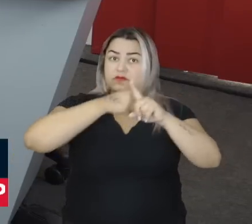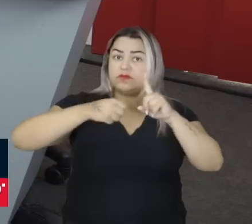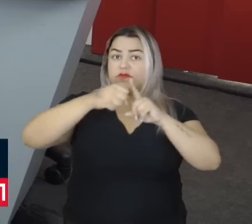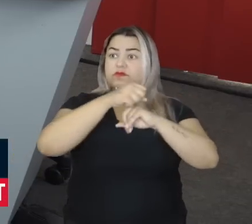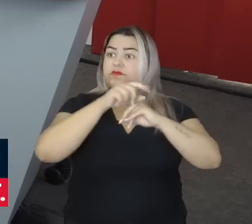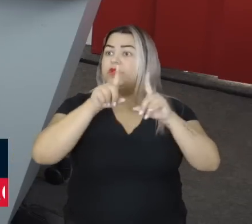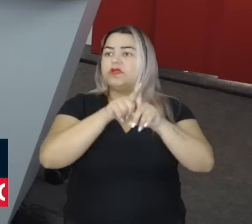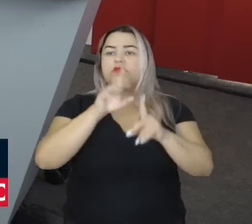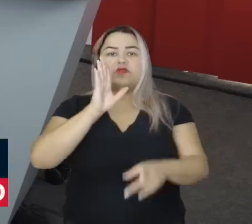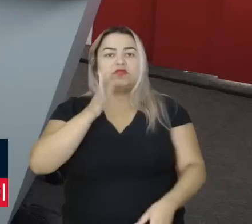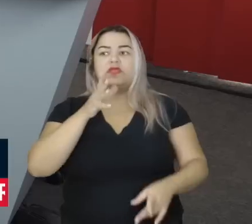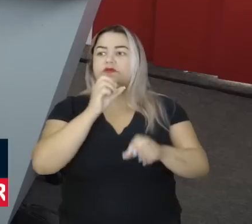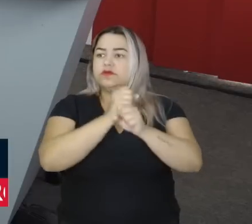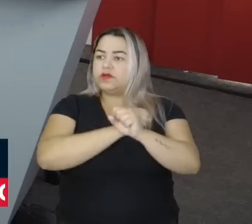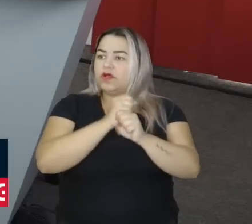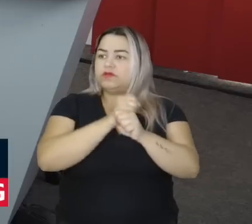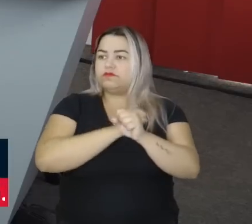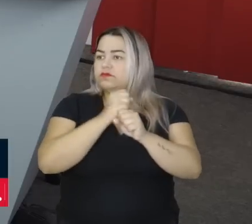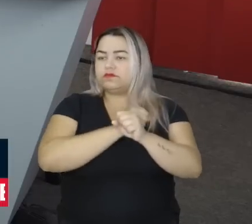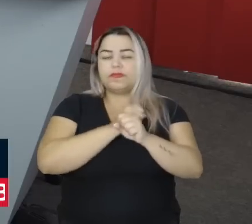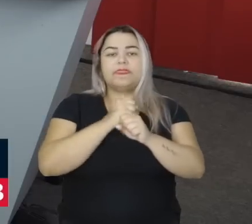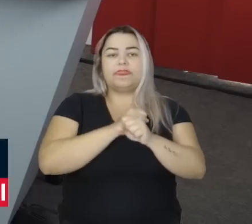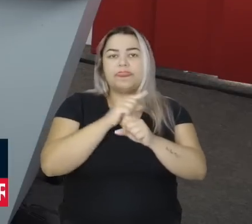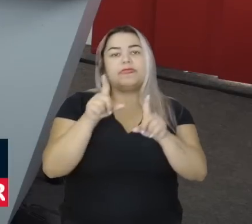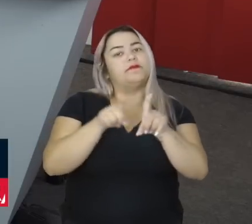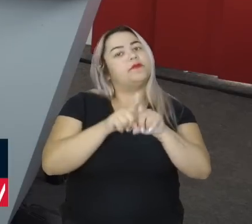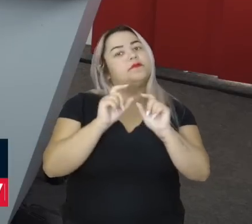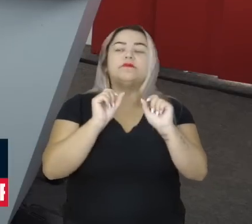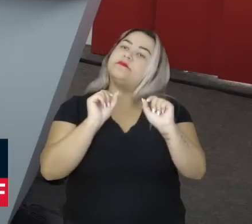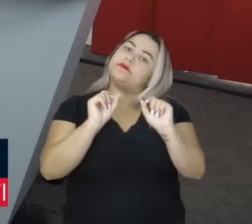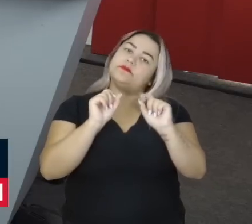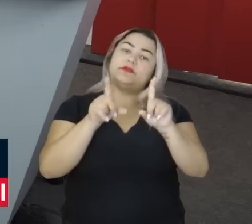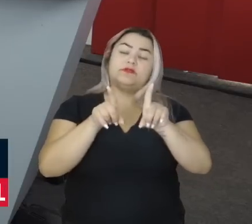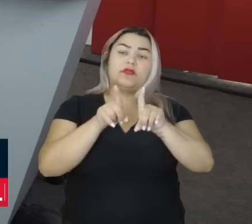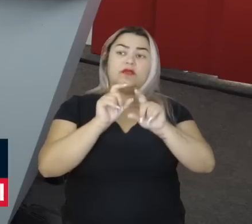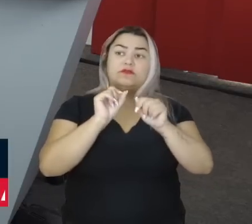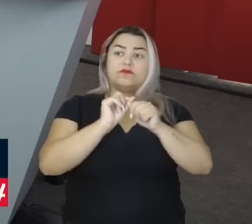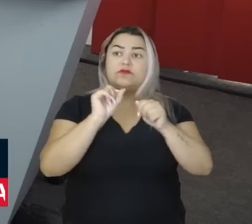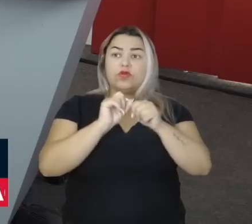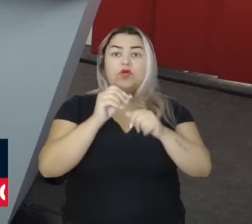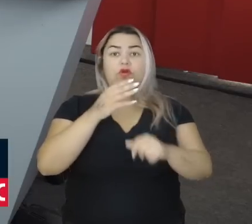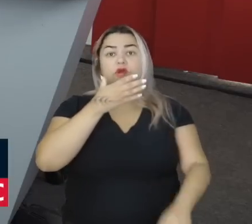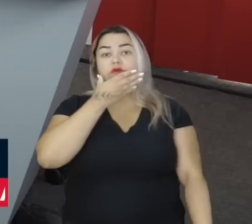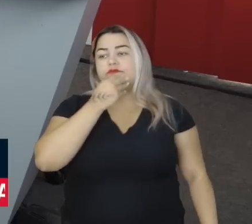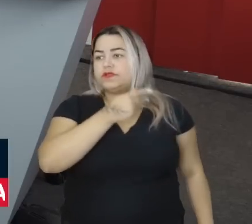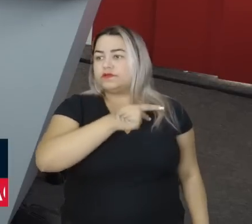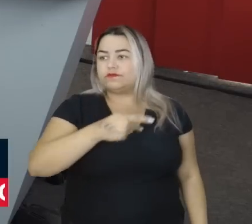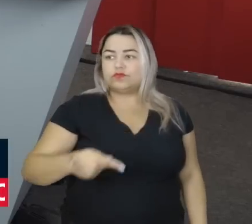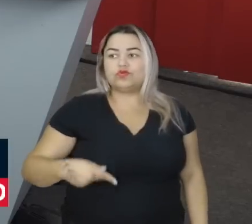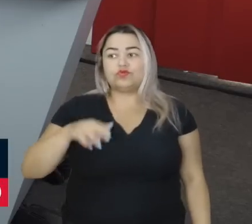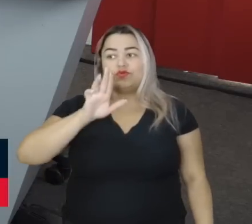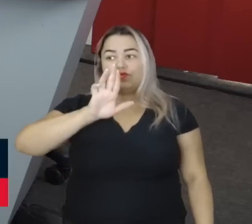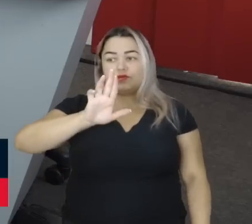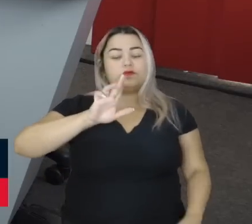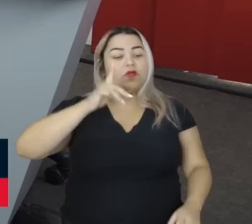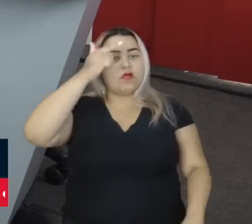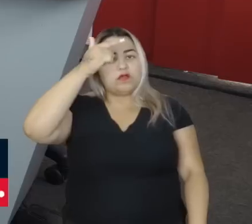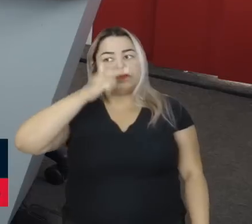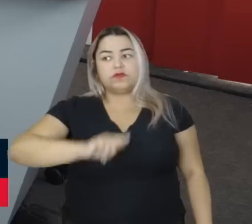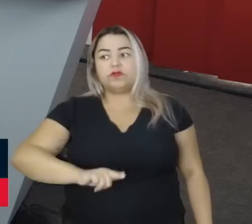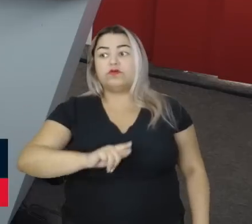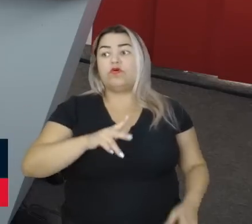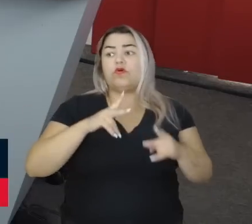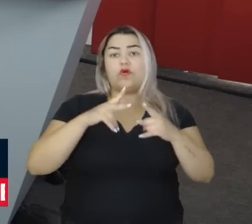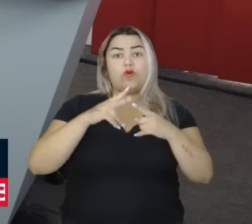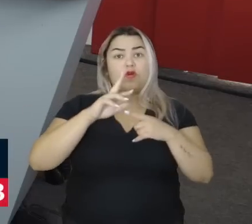tem décadas, né? É algo assim que precisava ser feito mesmo, e o governo Lula consegue avançar nessa pauta. Mas como é que essa